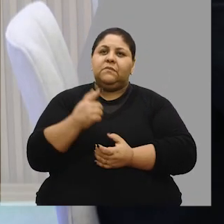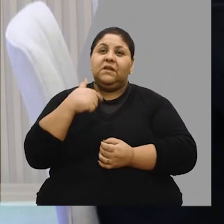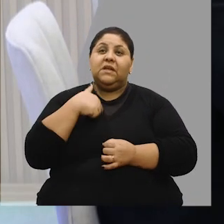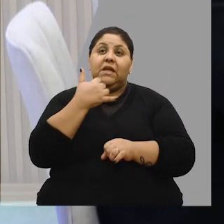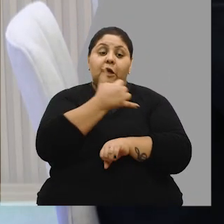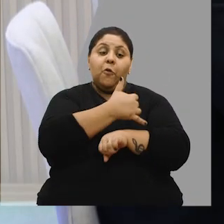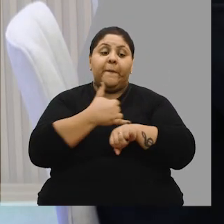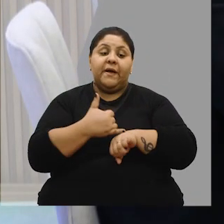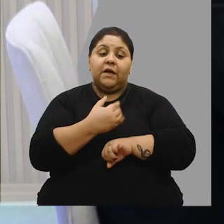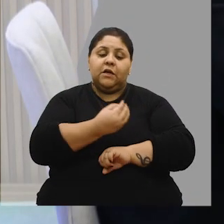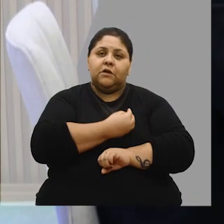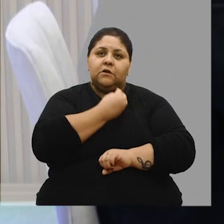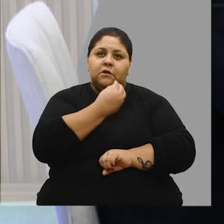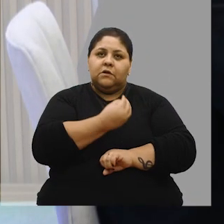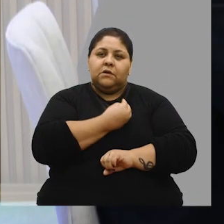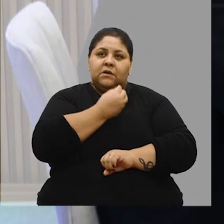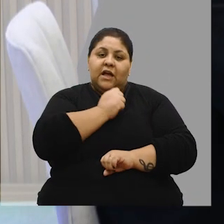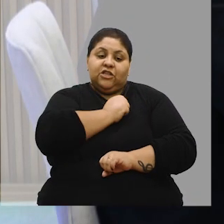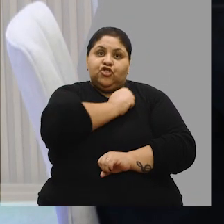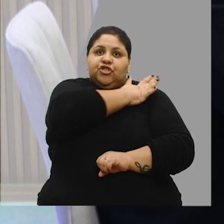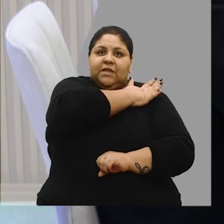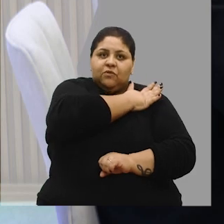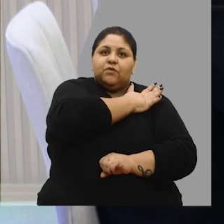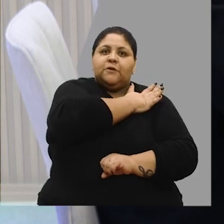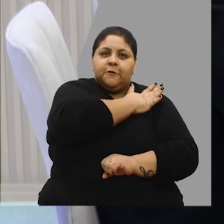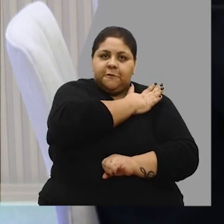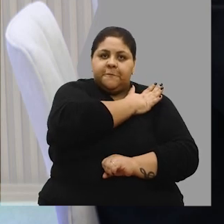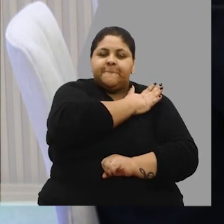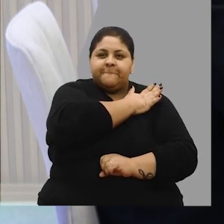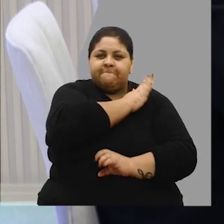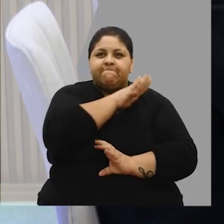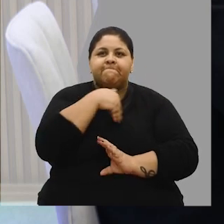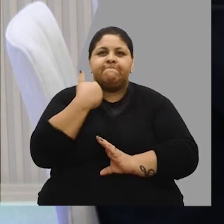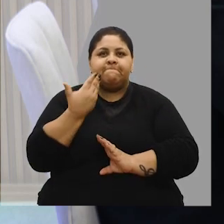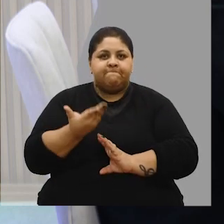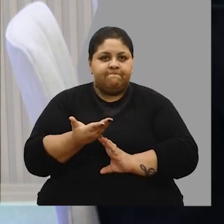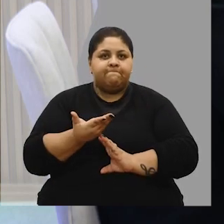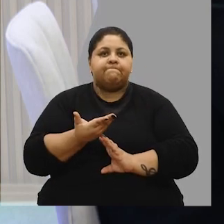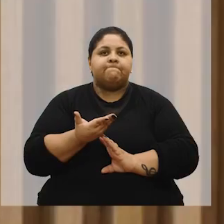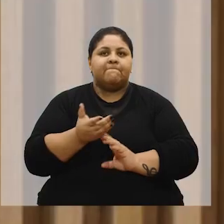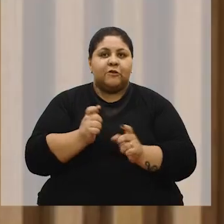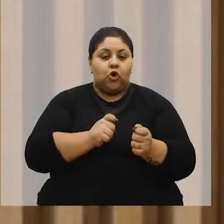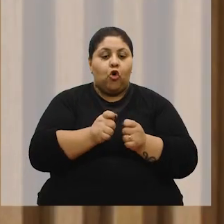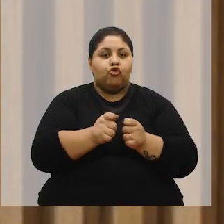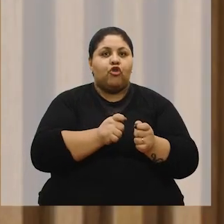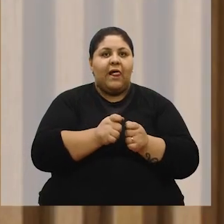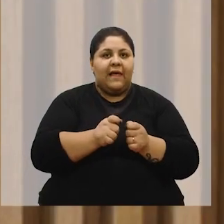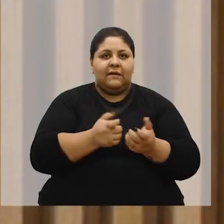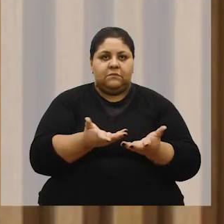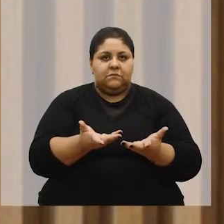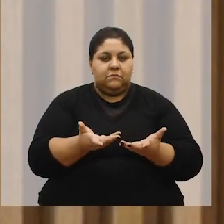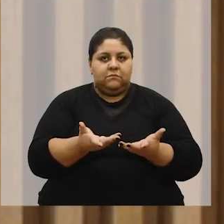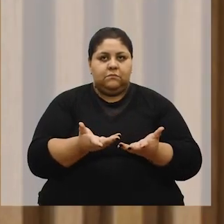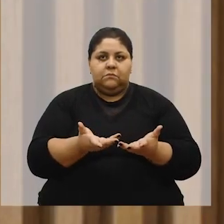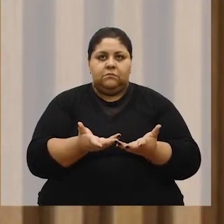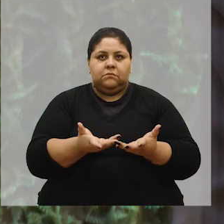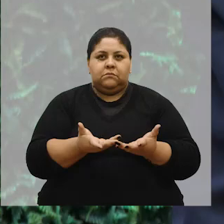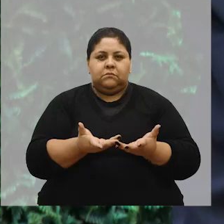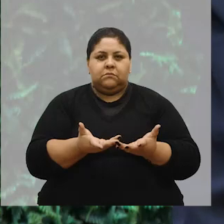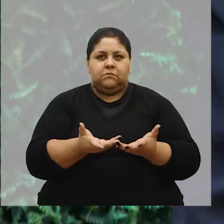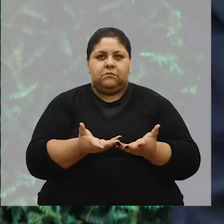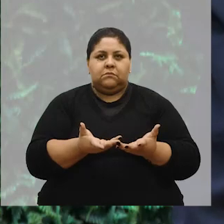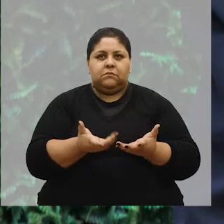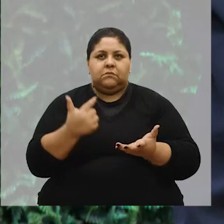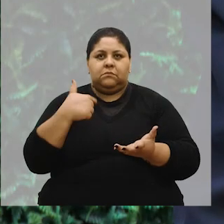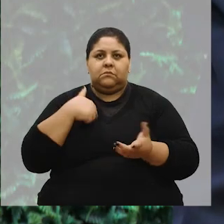Eu vivi a ditadura, né? Então, a coisa era controlada, não era...